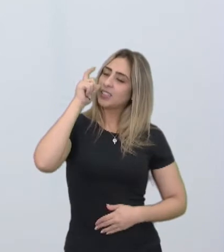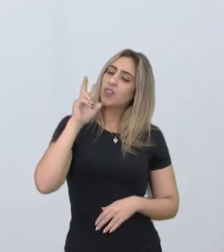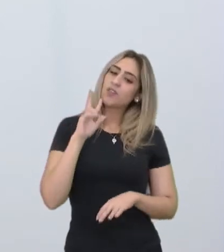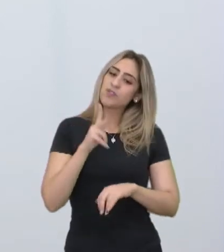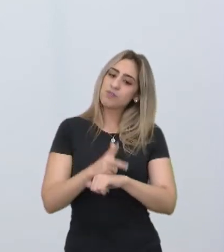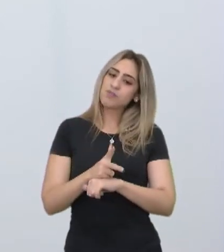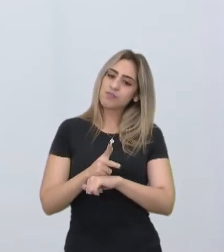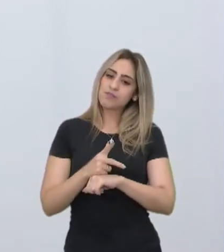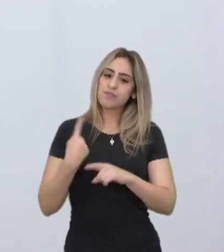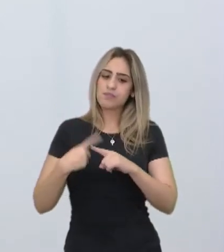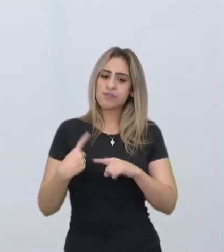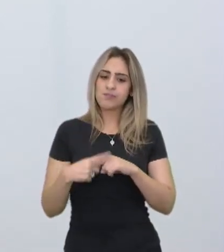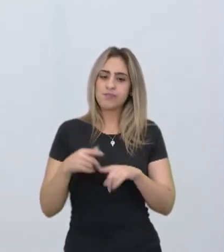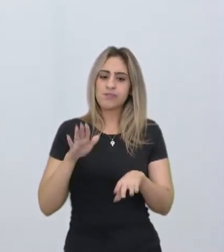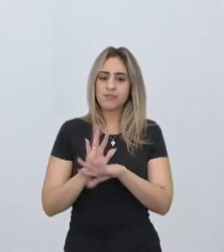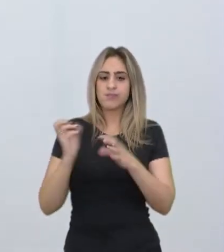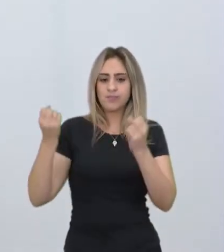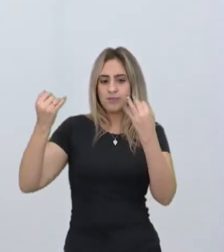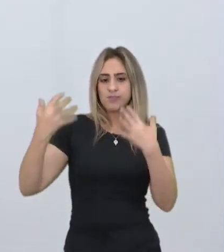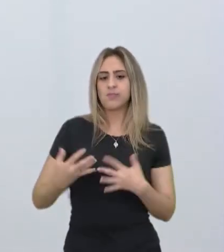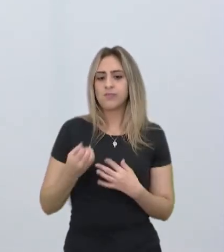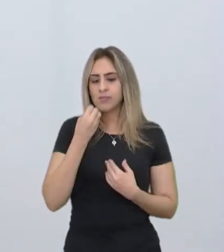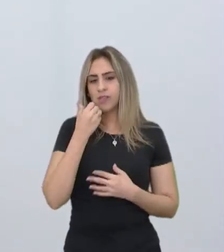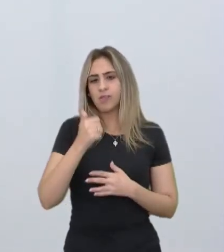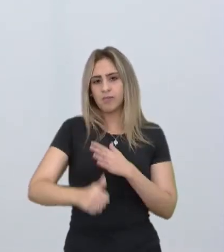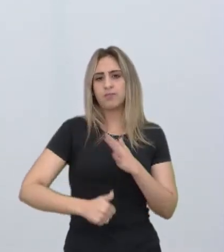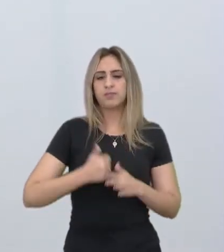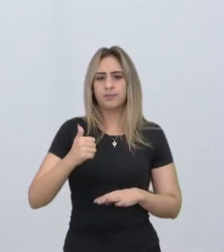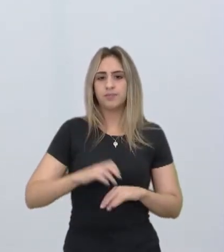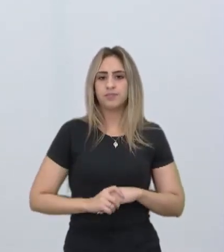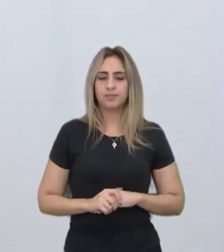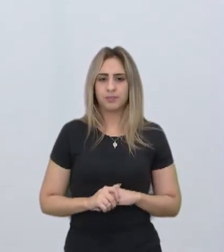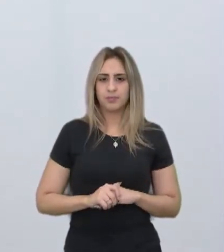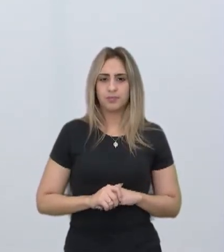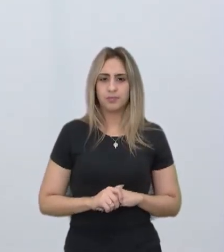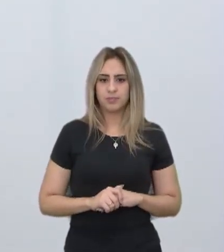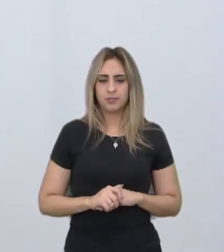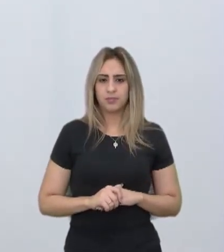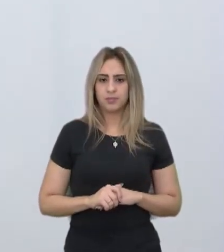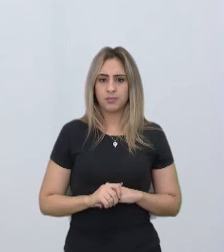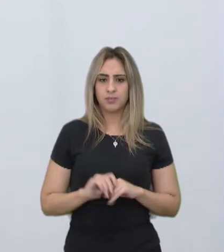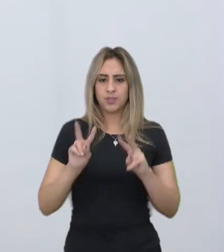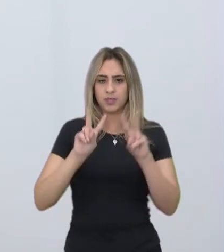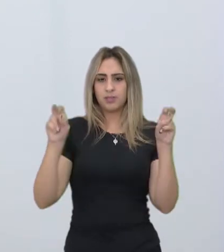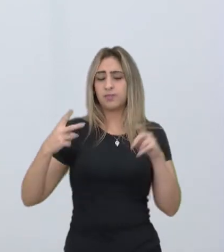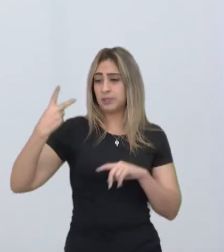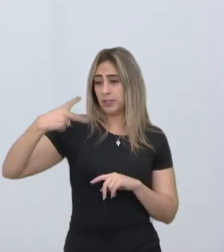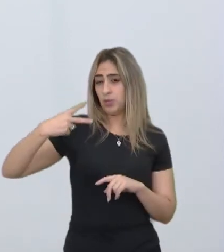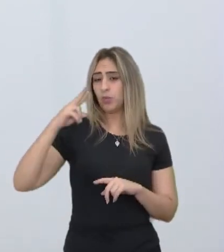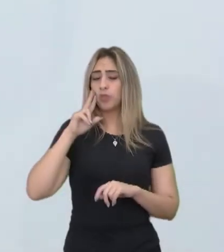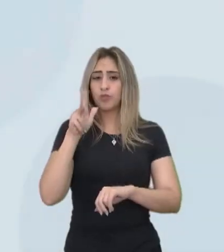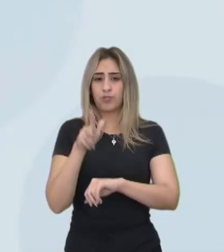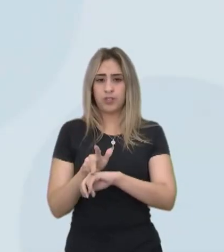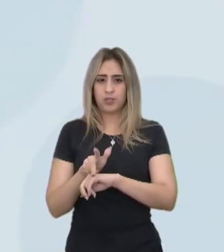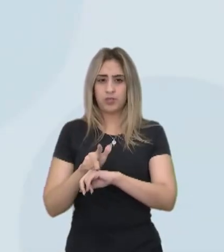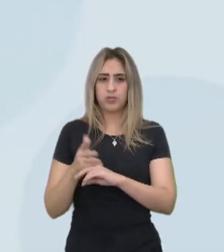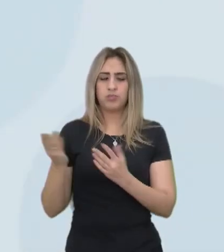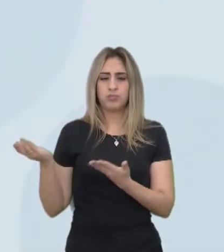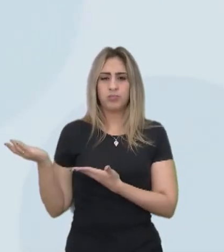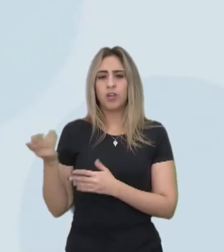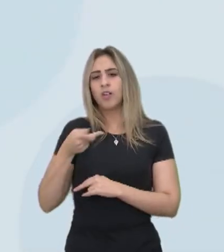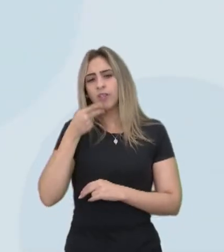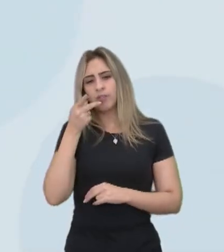porque acaba explicando bem melhor tudo isso. Já o segundo vídeo, ele